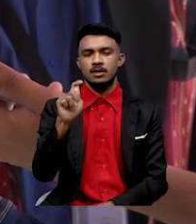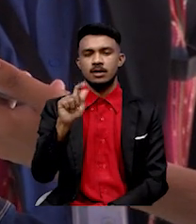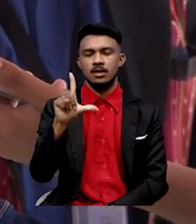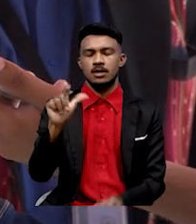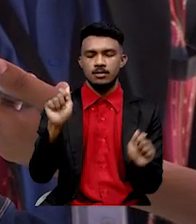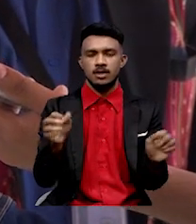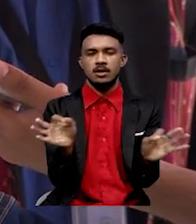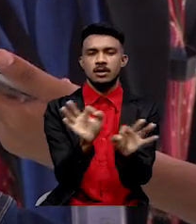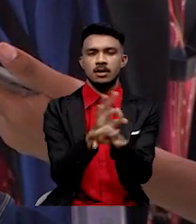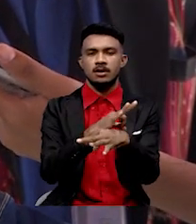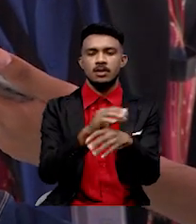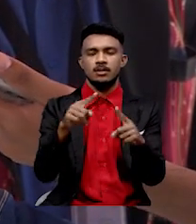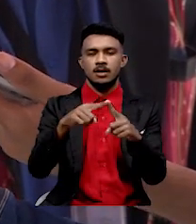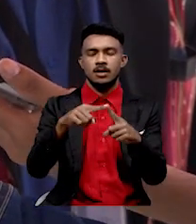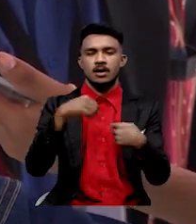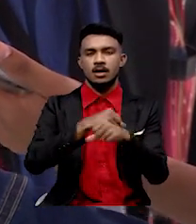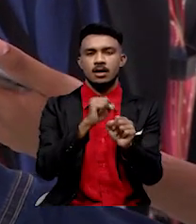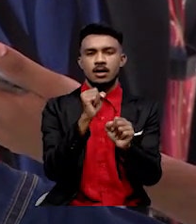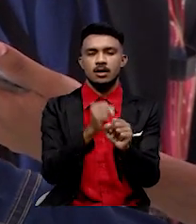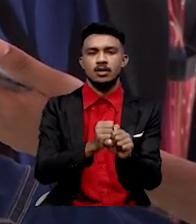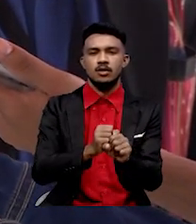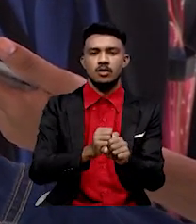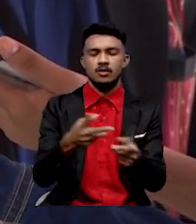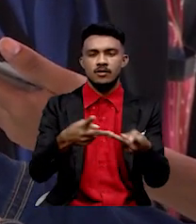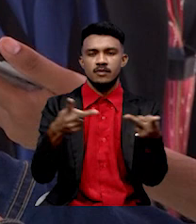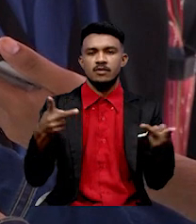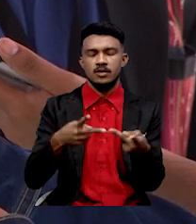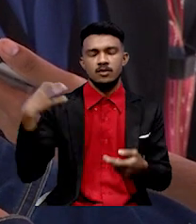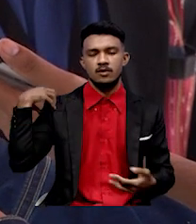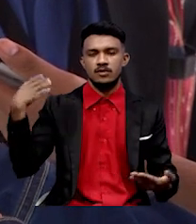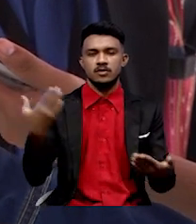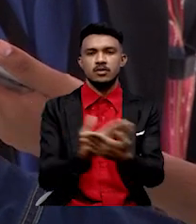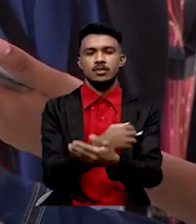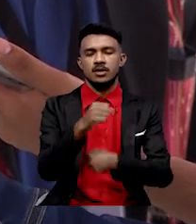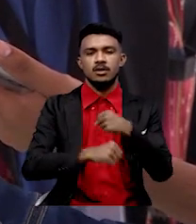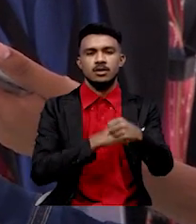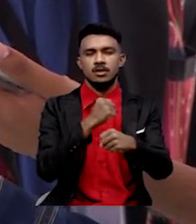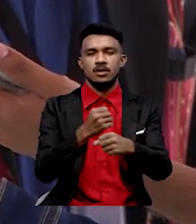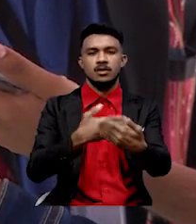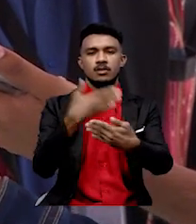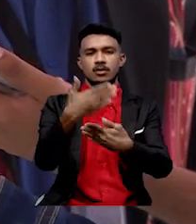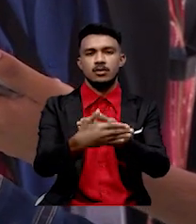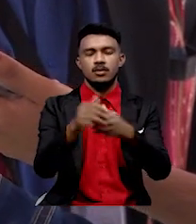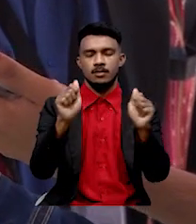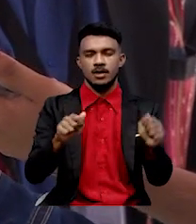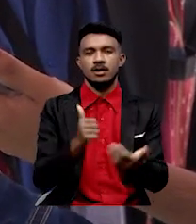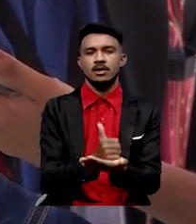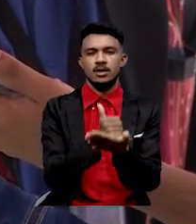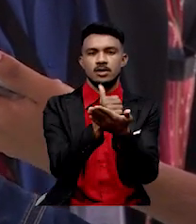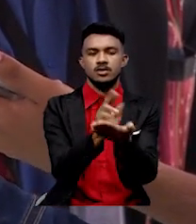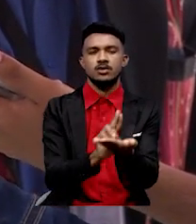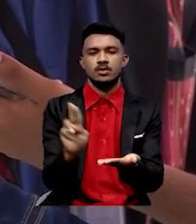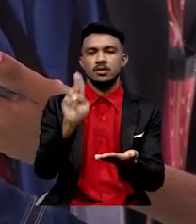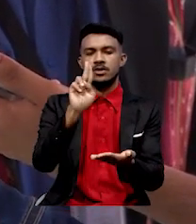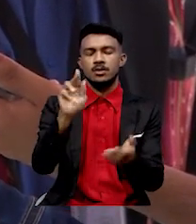hadia ka ba halo construi tan edifício fon batina oin atrunone bele ajuda processo de ensino bele la